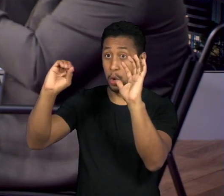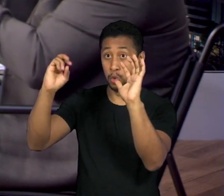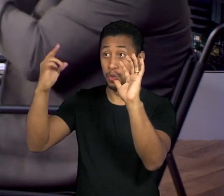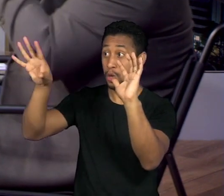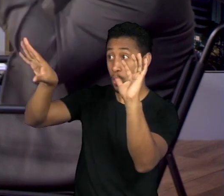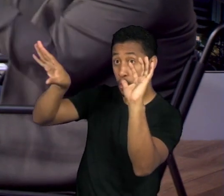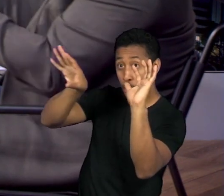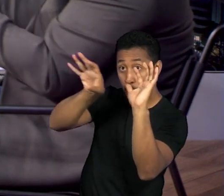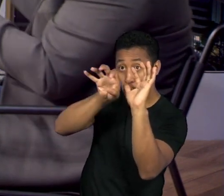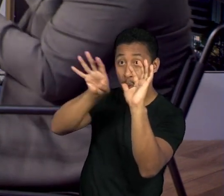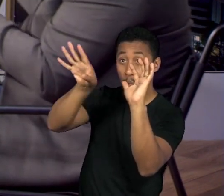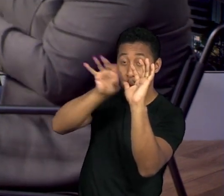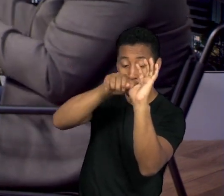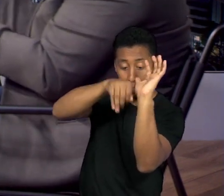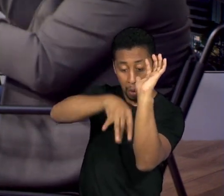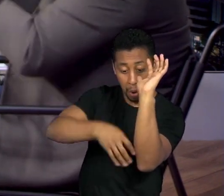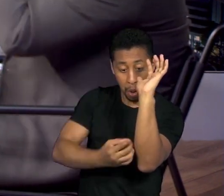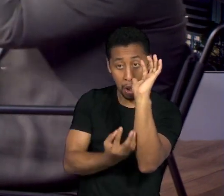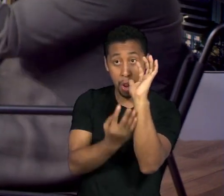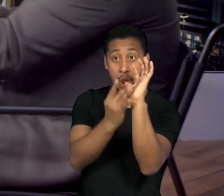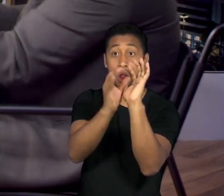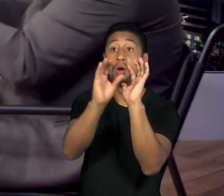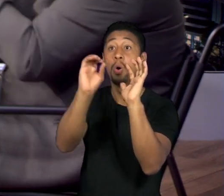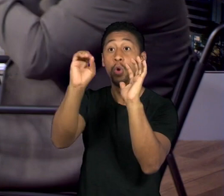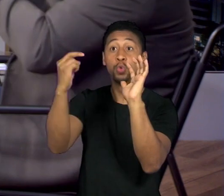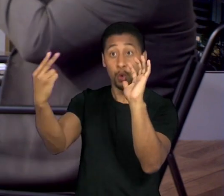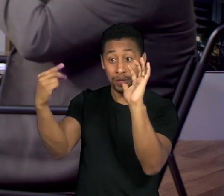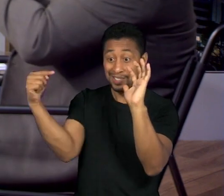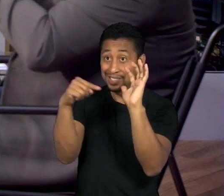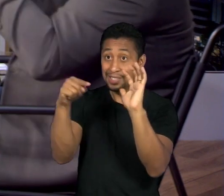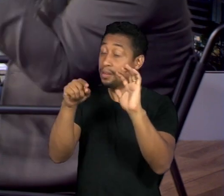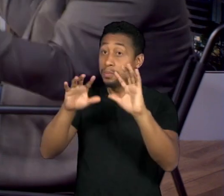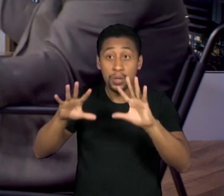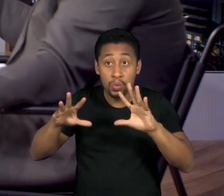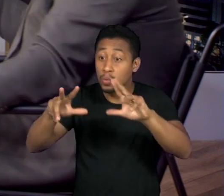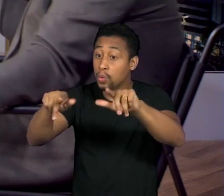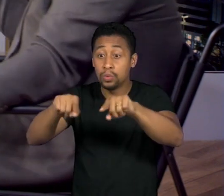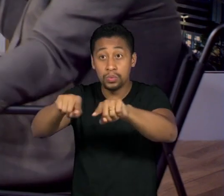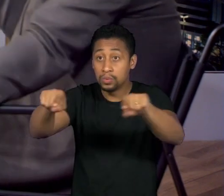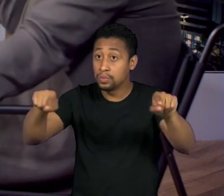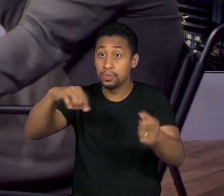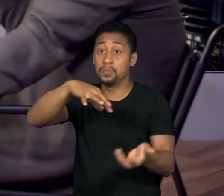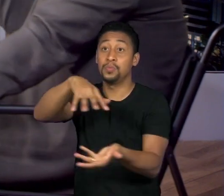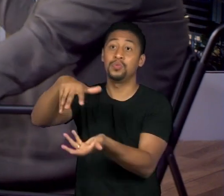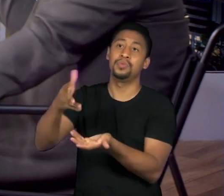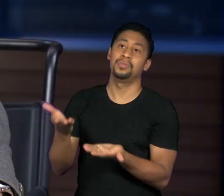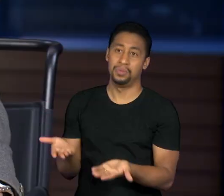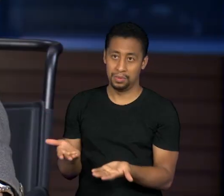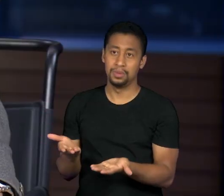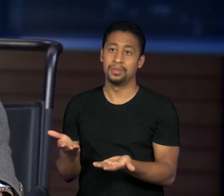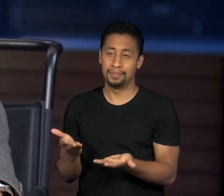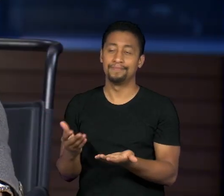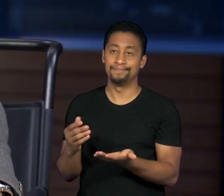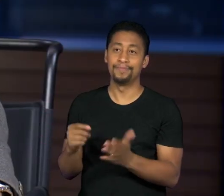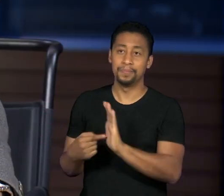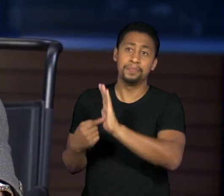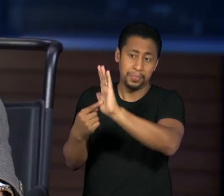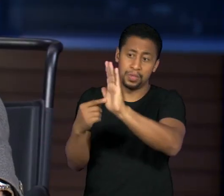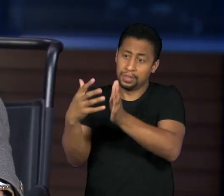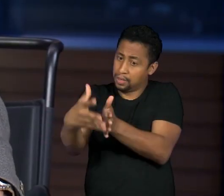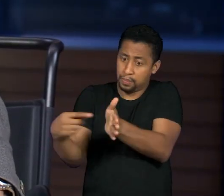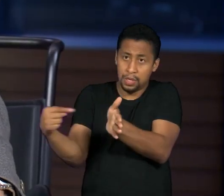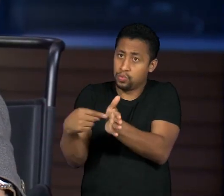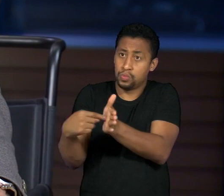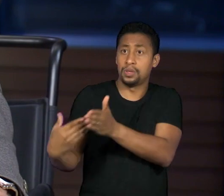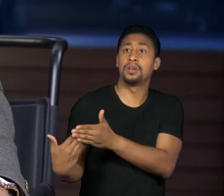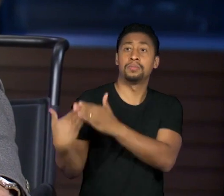água para o clima global, assim como as florestas da Indonésia, do Congo, enfim, toda essa faixa mega diversa equatorial. Então,